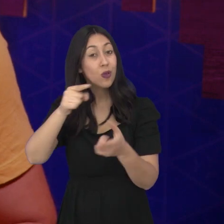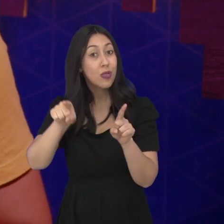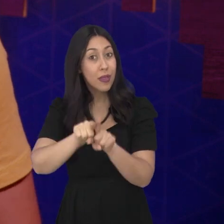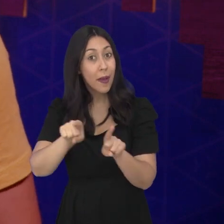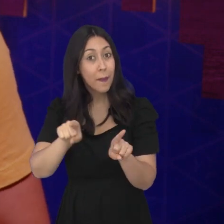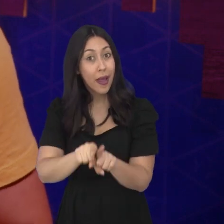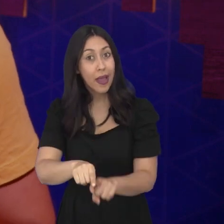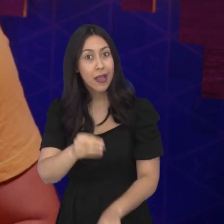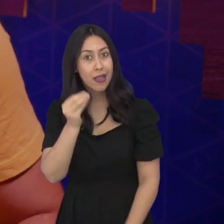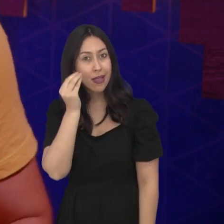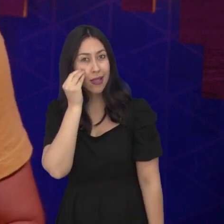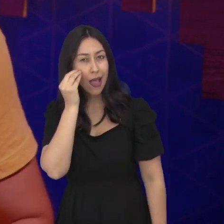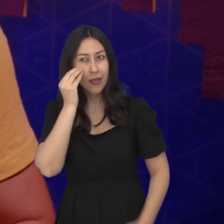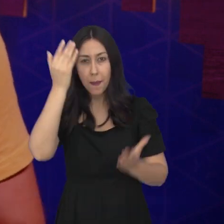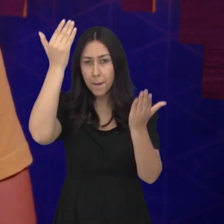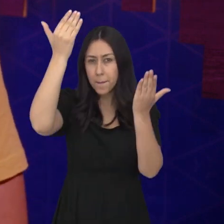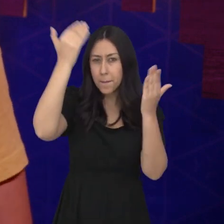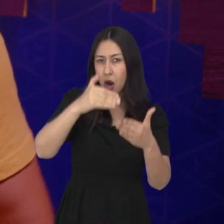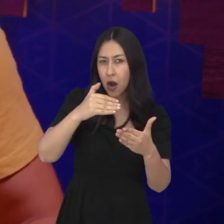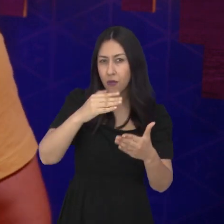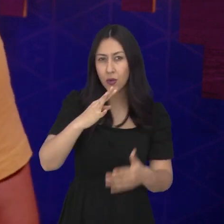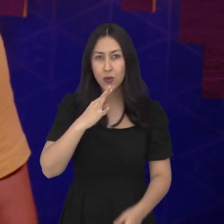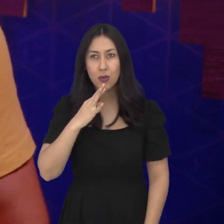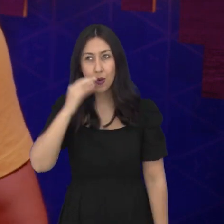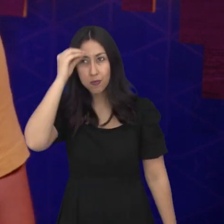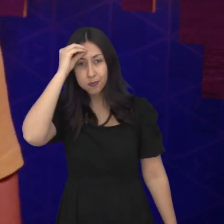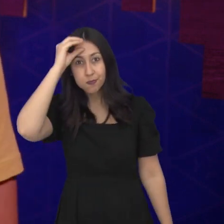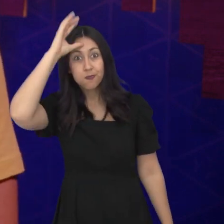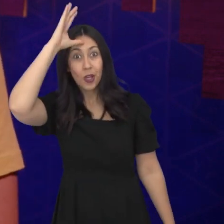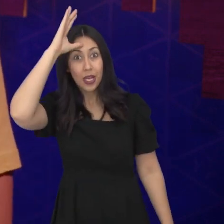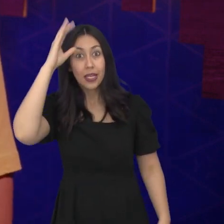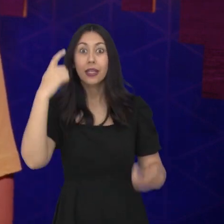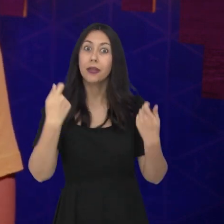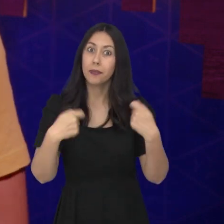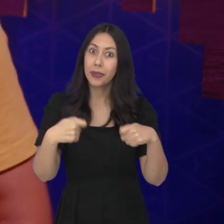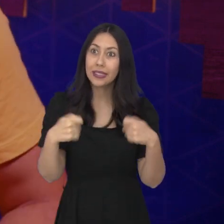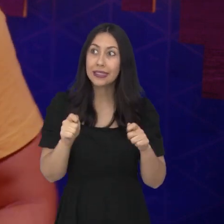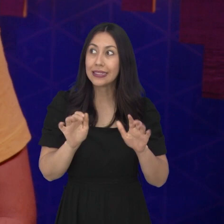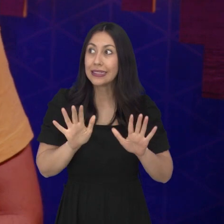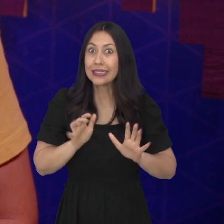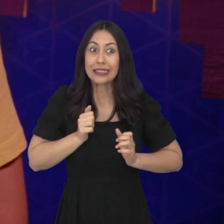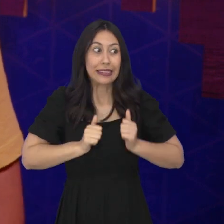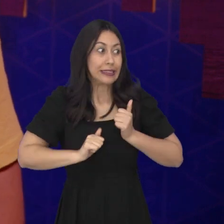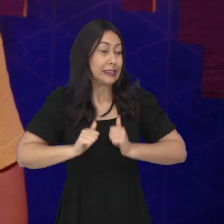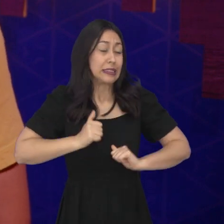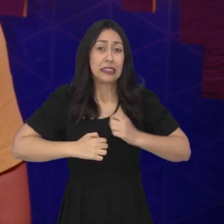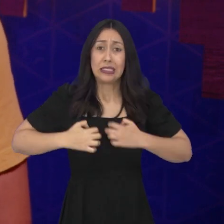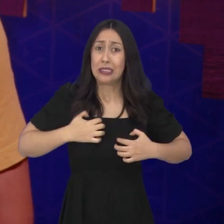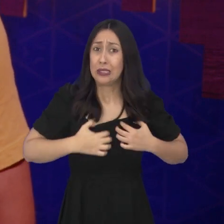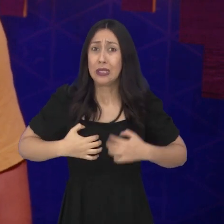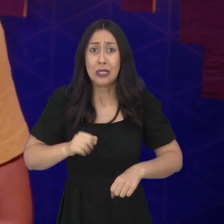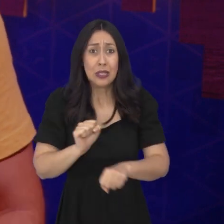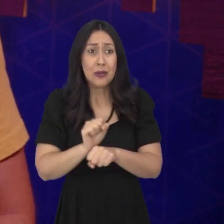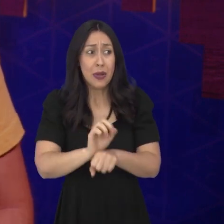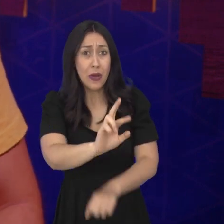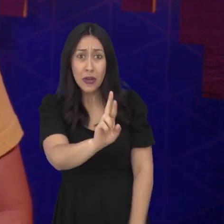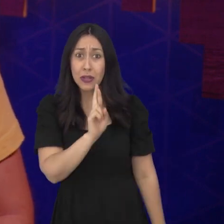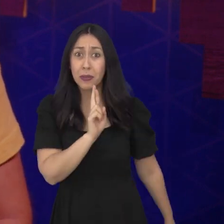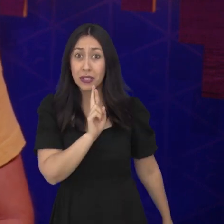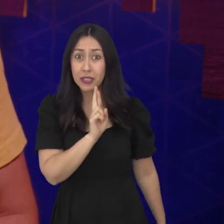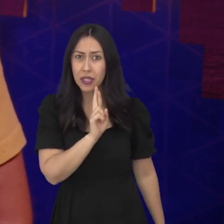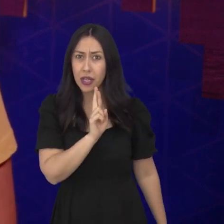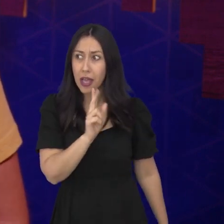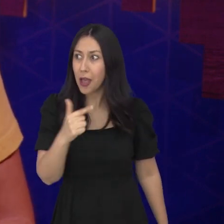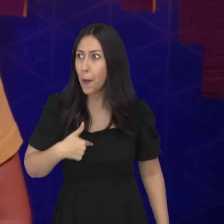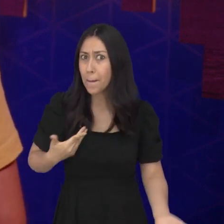seus conhecimentos testados em provas e aí precisam ficar na angústia esperando pela grande